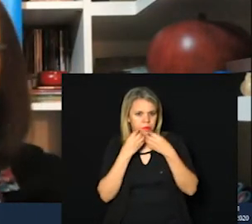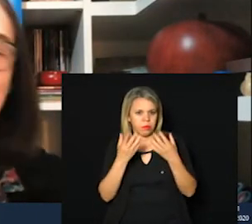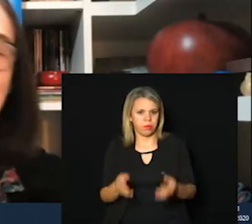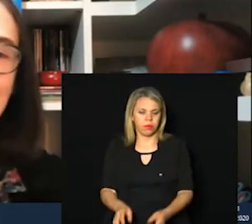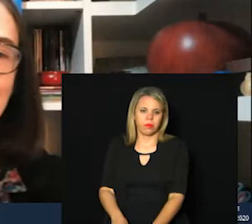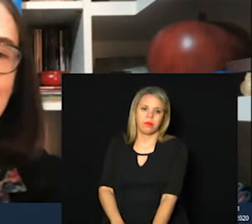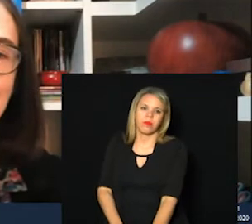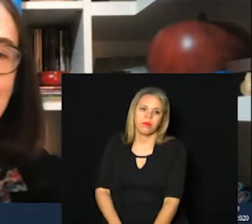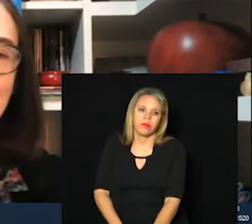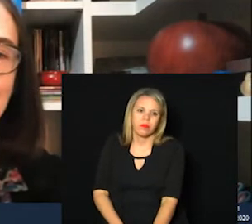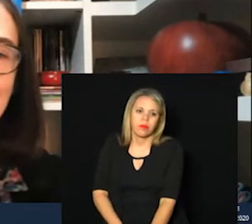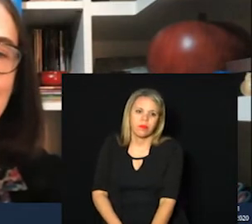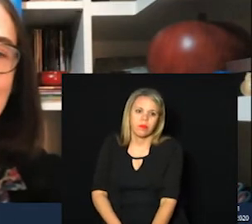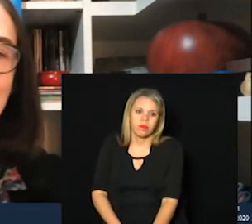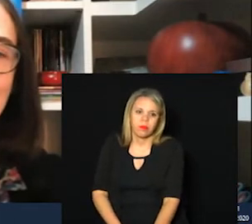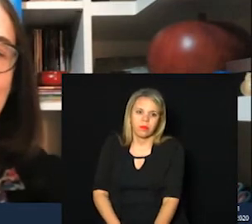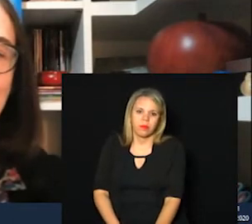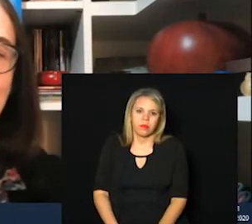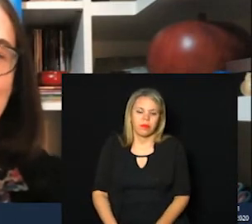assim a gente escuta a Marlova.